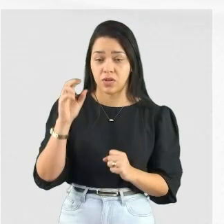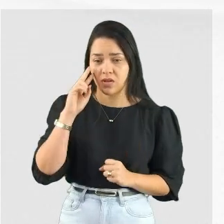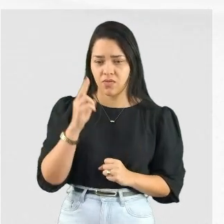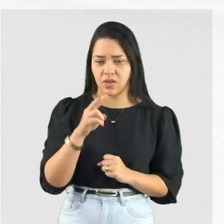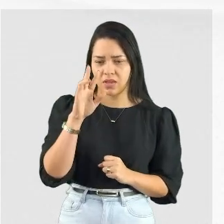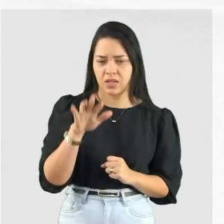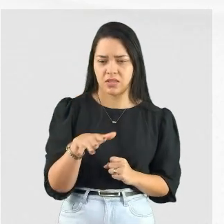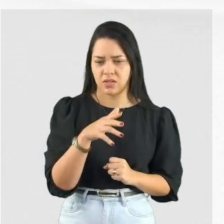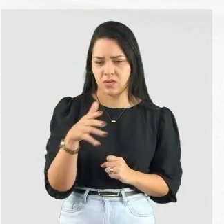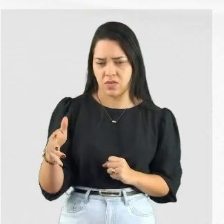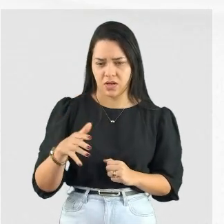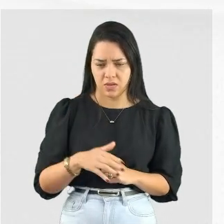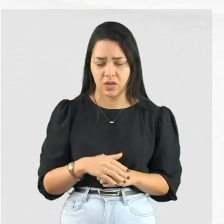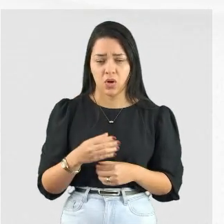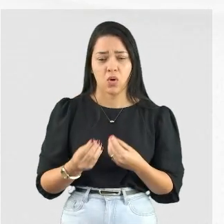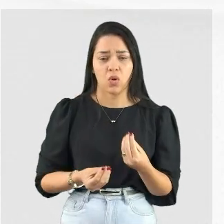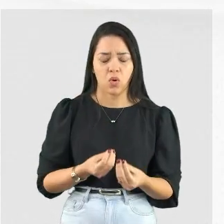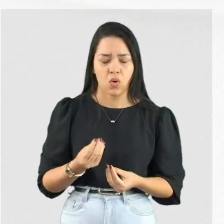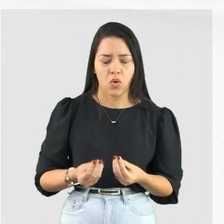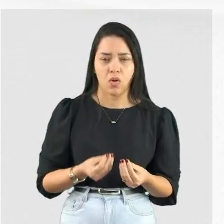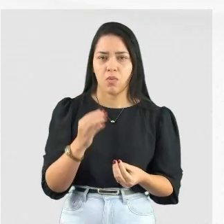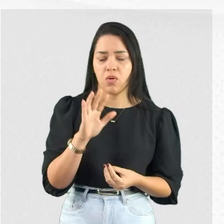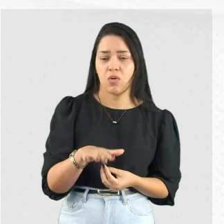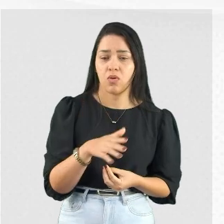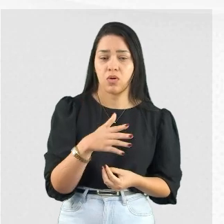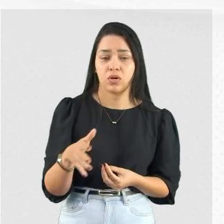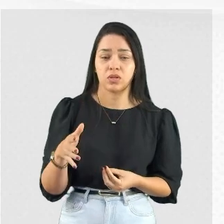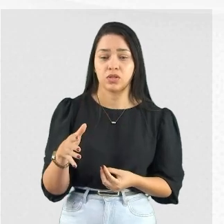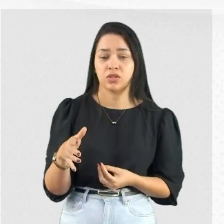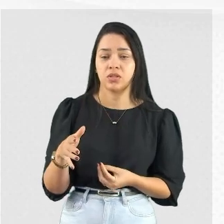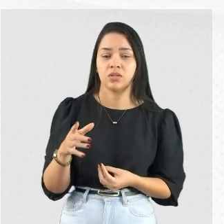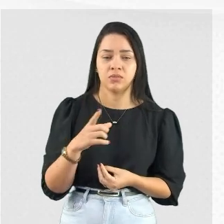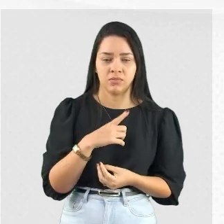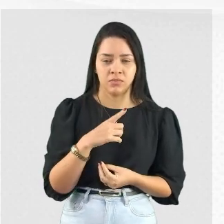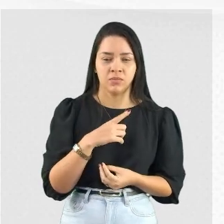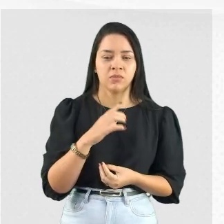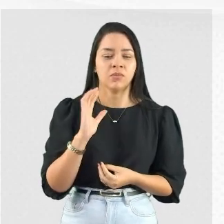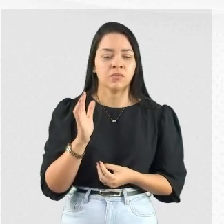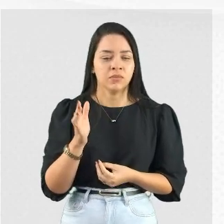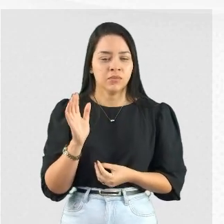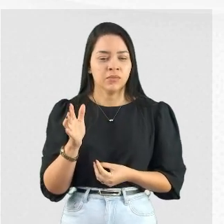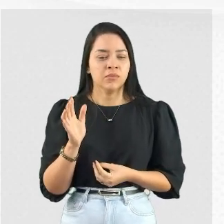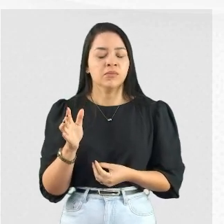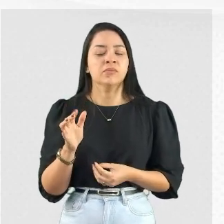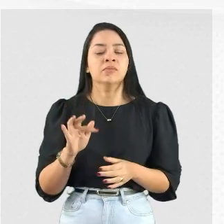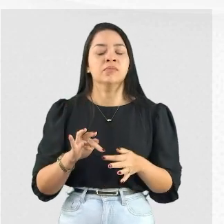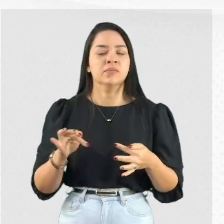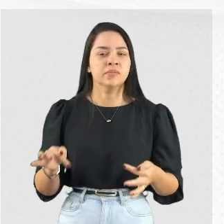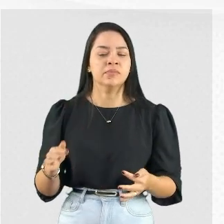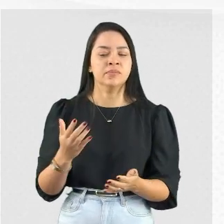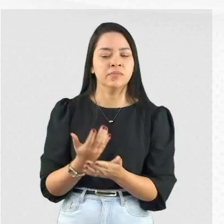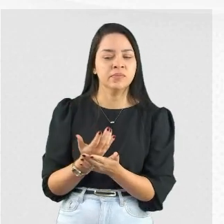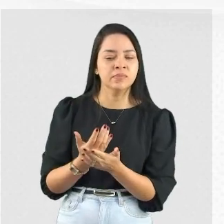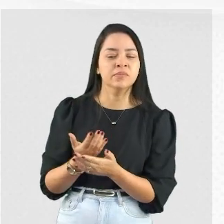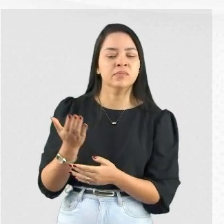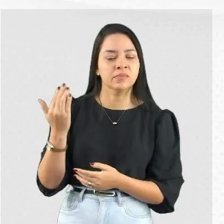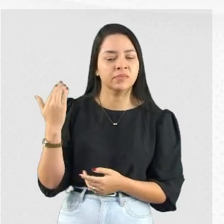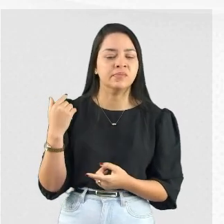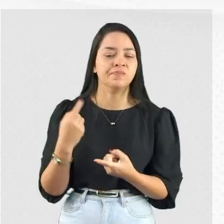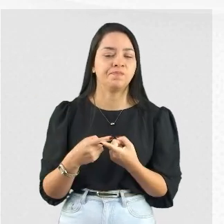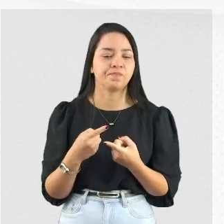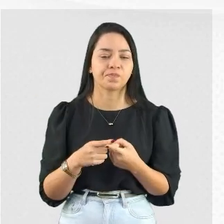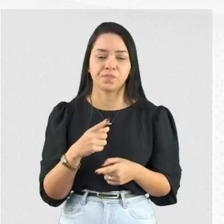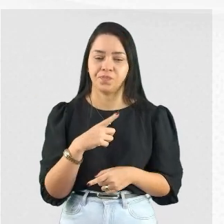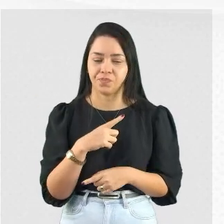Tá? Então, como é que a gente faz? A gente faz o quadro de Punnett. A gente até fez esse quadro também de forma mais simples na aula anterior, porque eu tinha